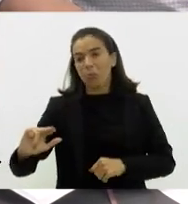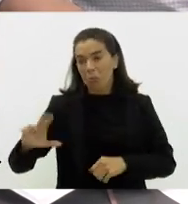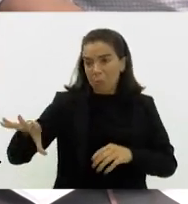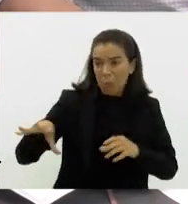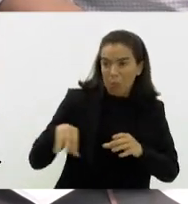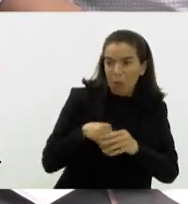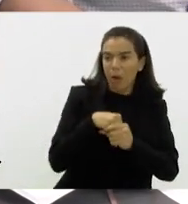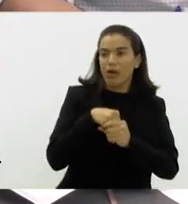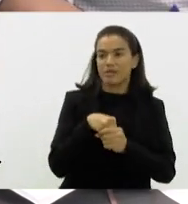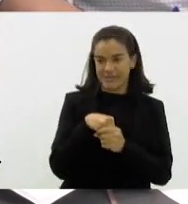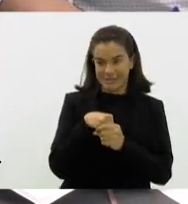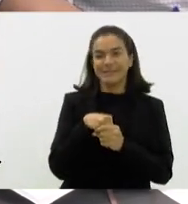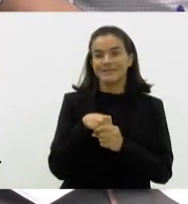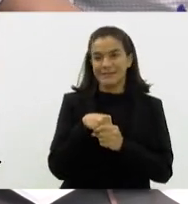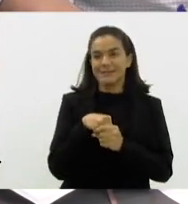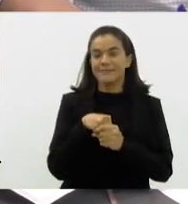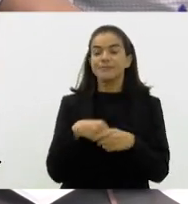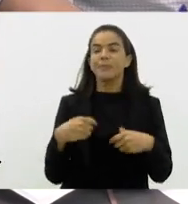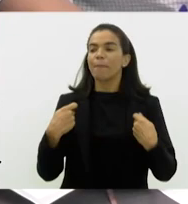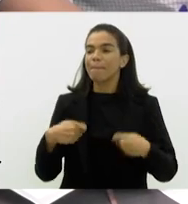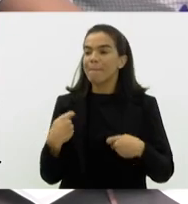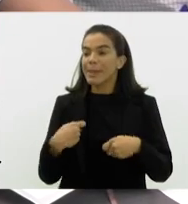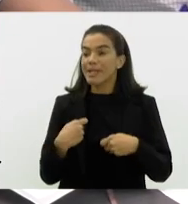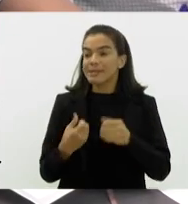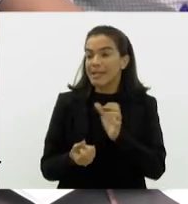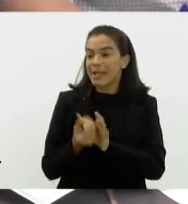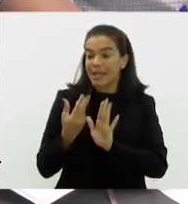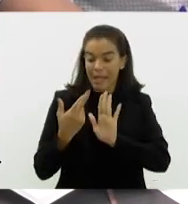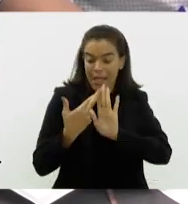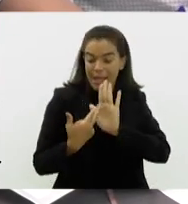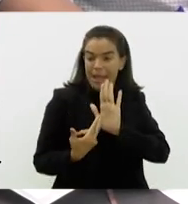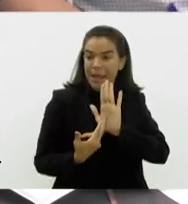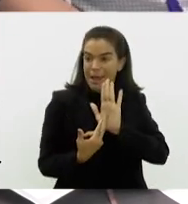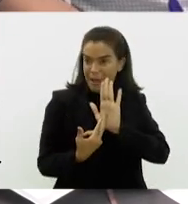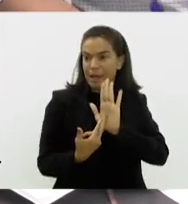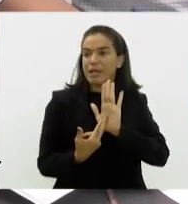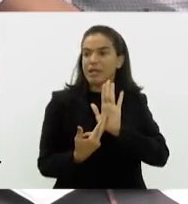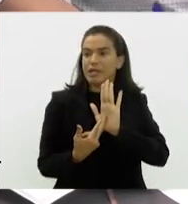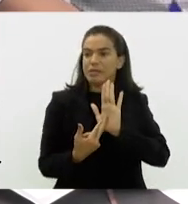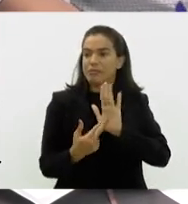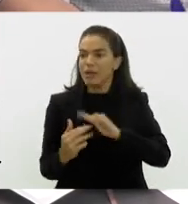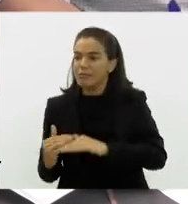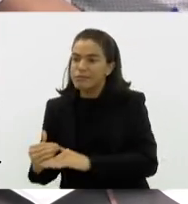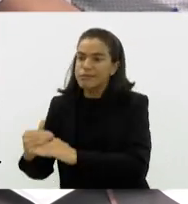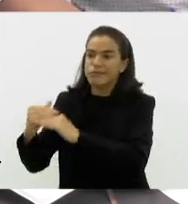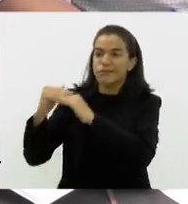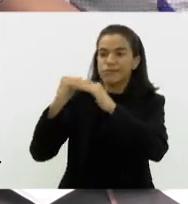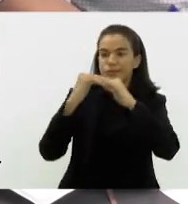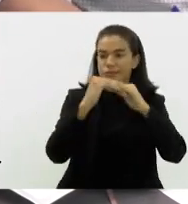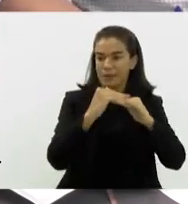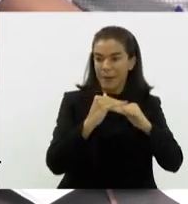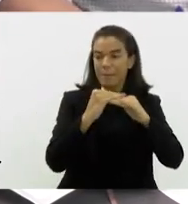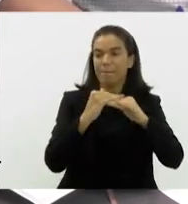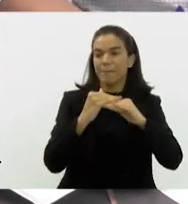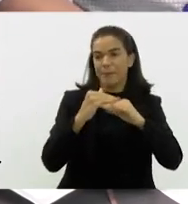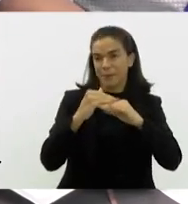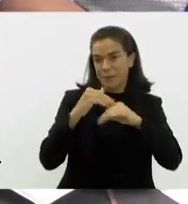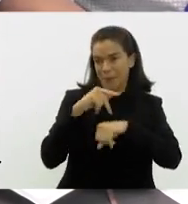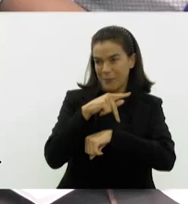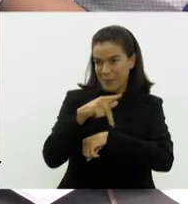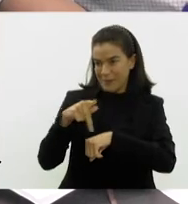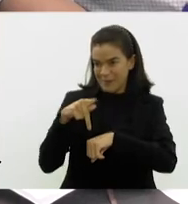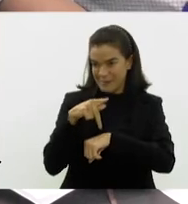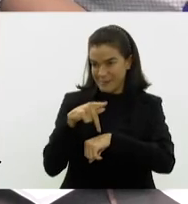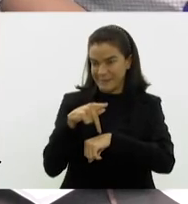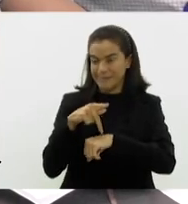ser incorporadas, terão que ser regulamentadas também, até para valerem para todo o país.